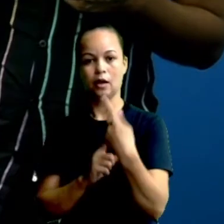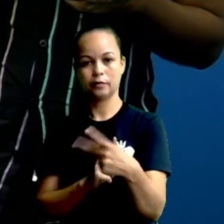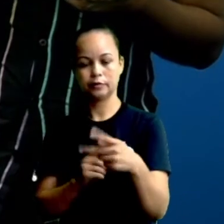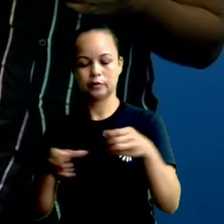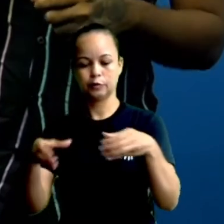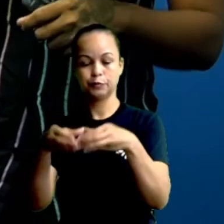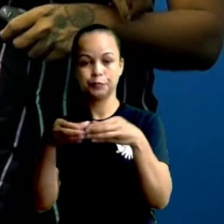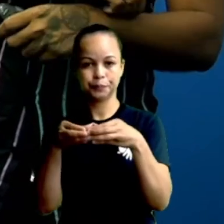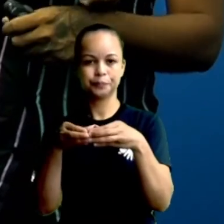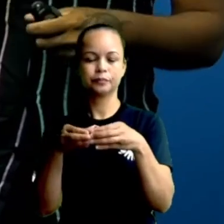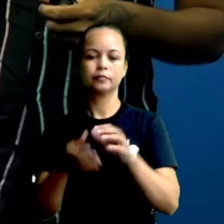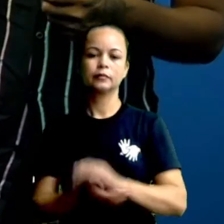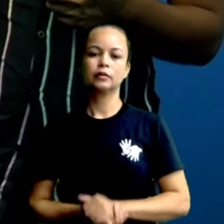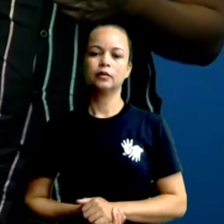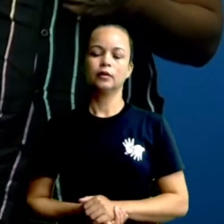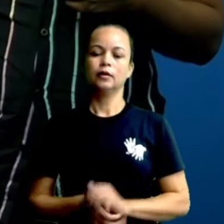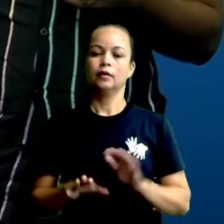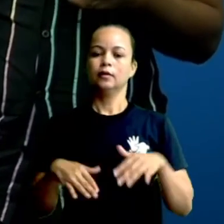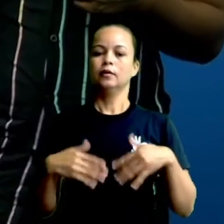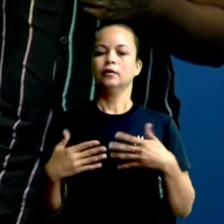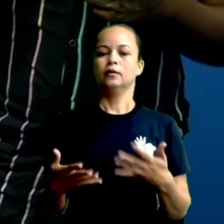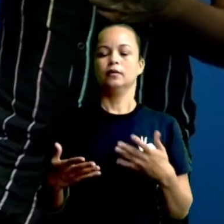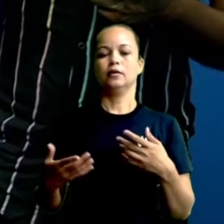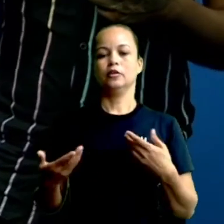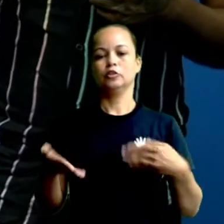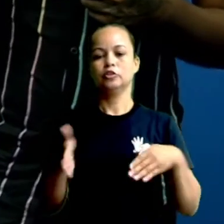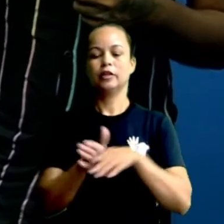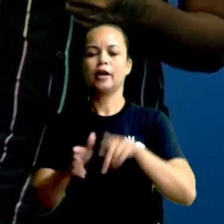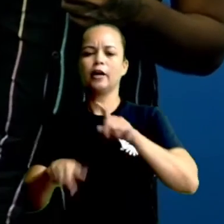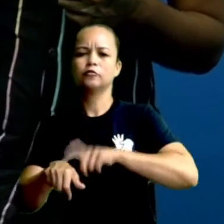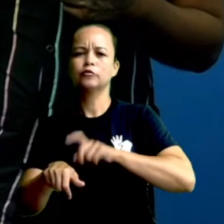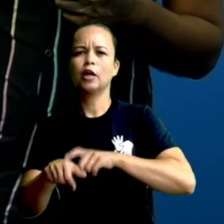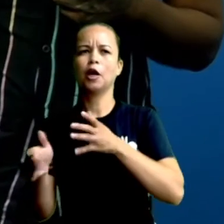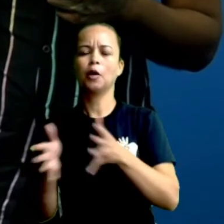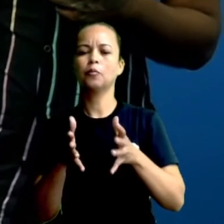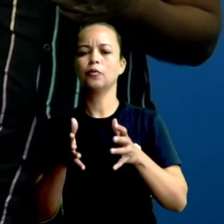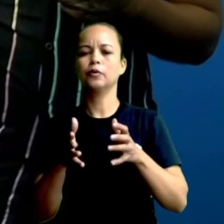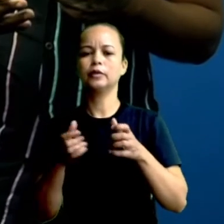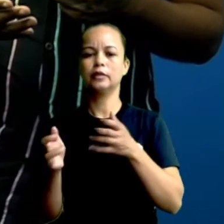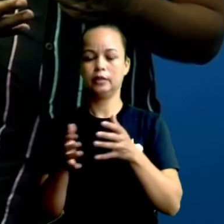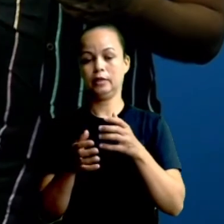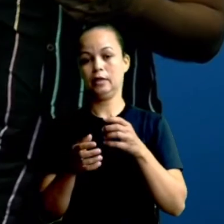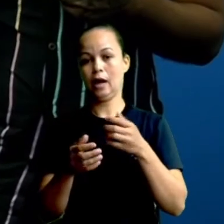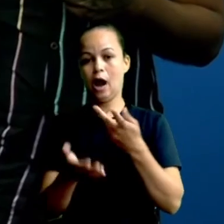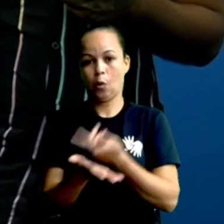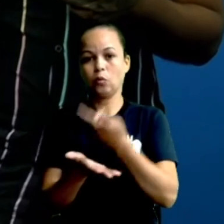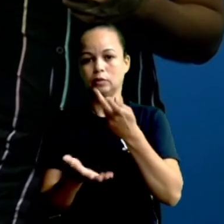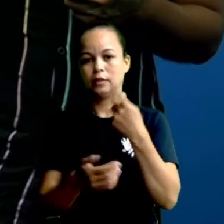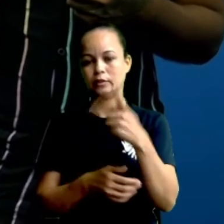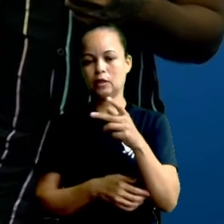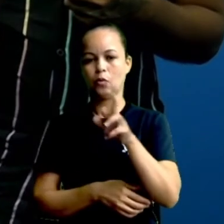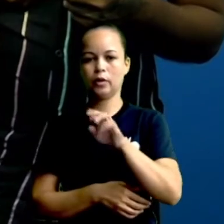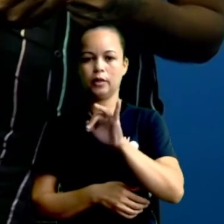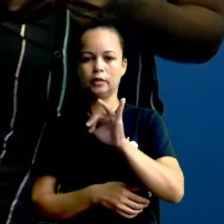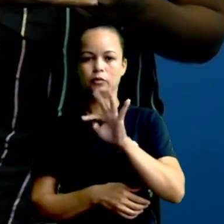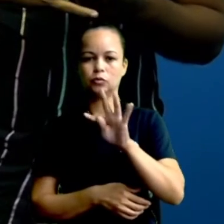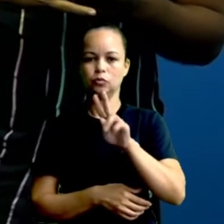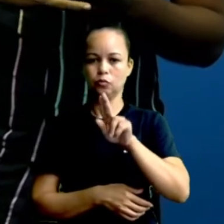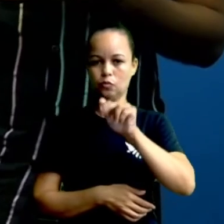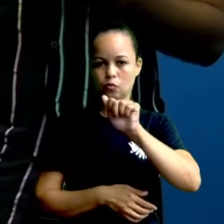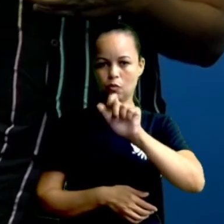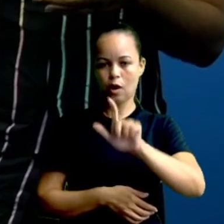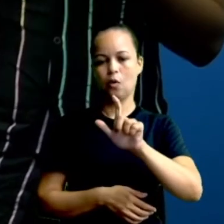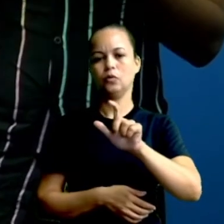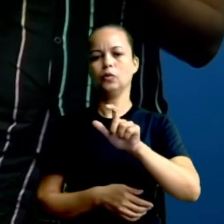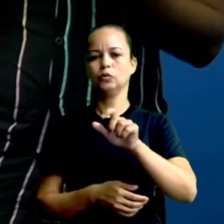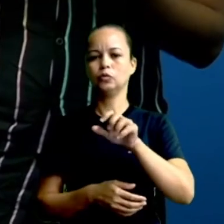daquela tribo, certo? E aí chegava um determinado tempo que ia ter o ritual antropofágico, que é o ritual de canibalismo,